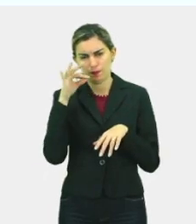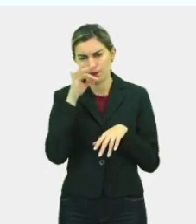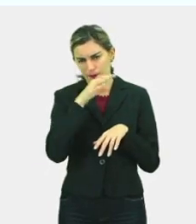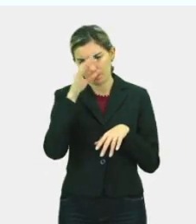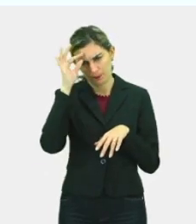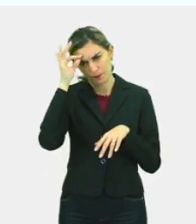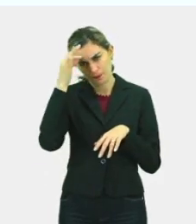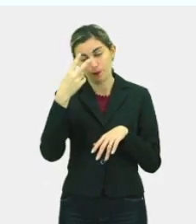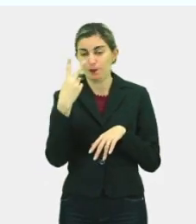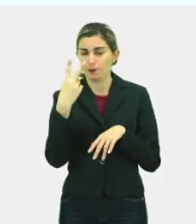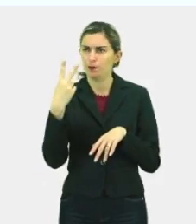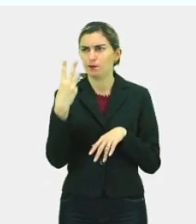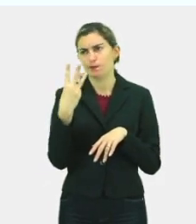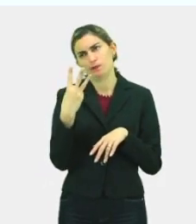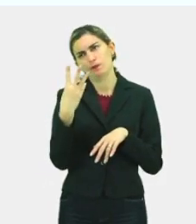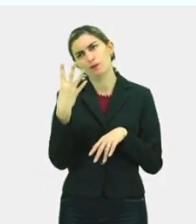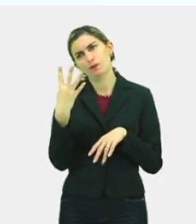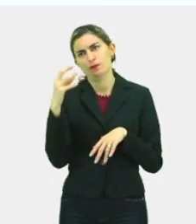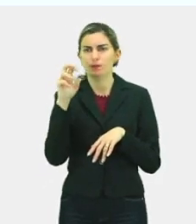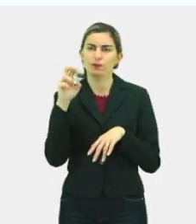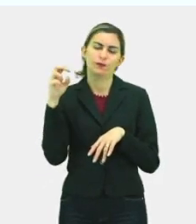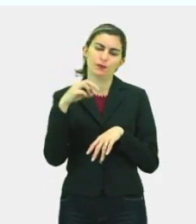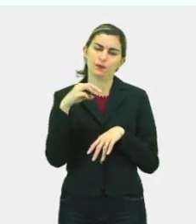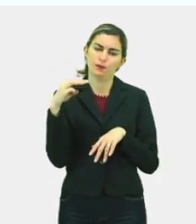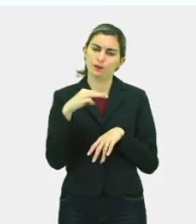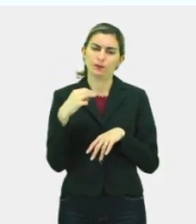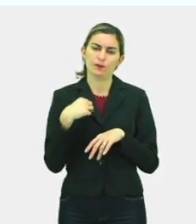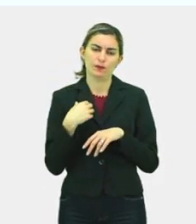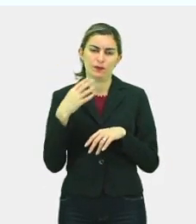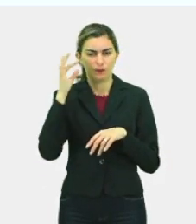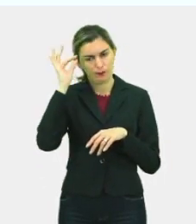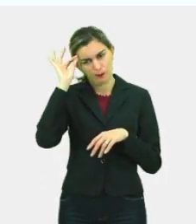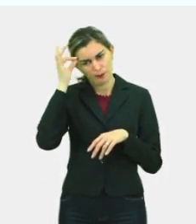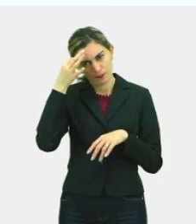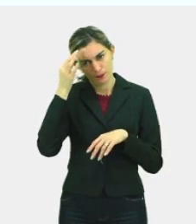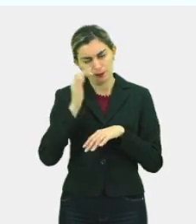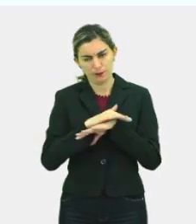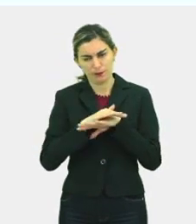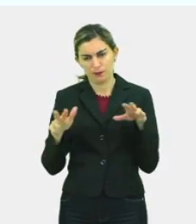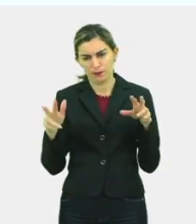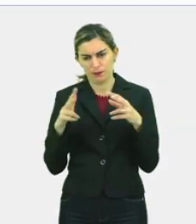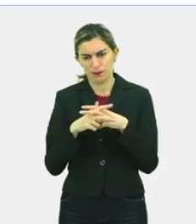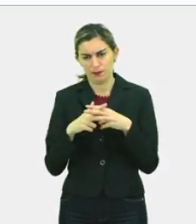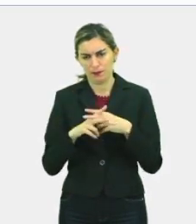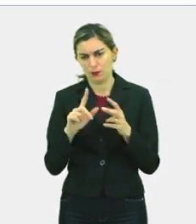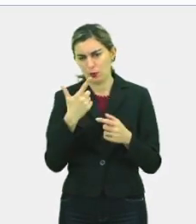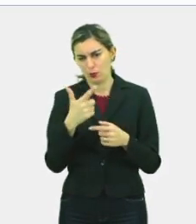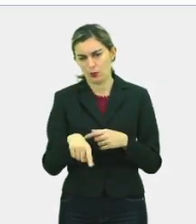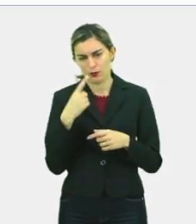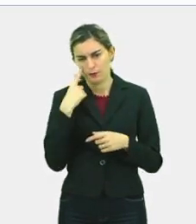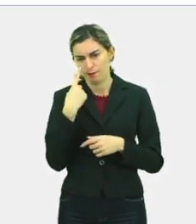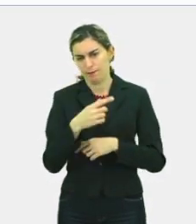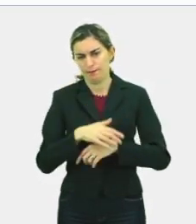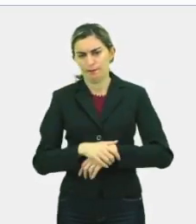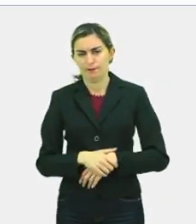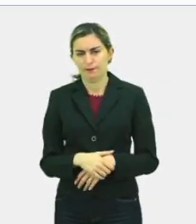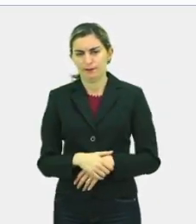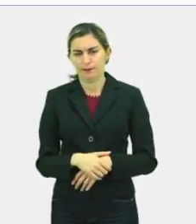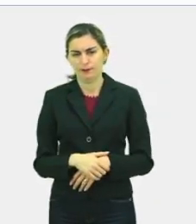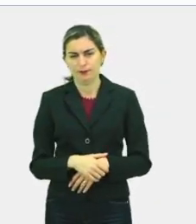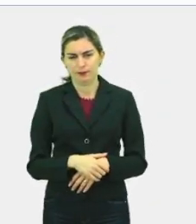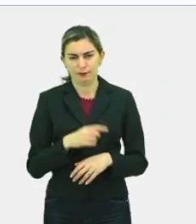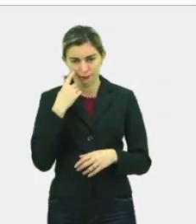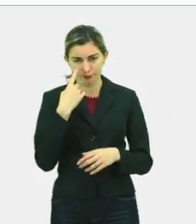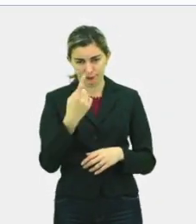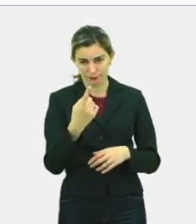pode mesmo, né? Em 2, 3, 4, 5 segundinhos, rapidinho, consegue a queda, acabou a luta. Uma outra demonstração para vocês